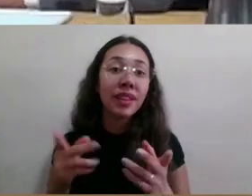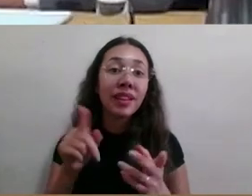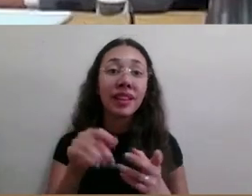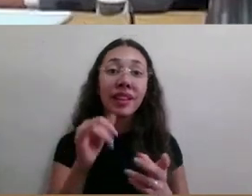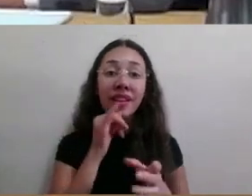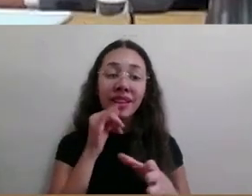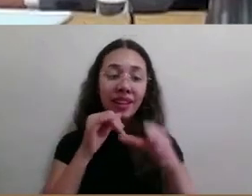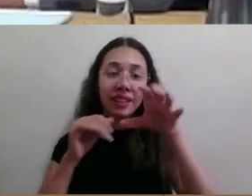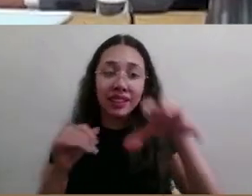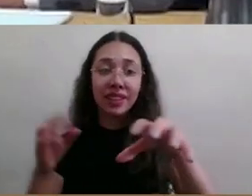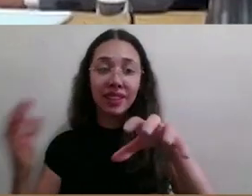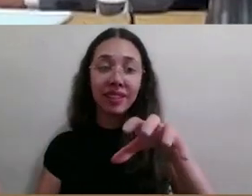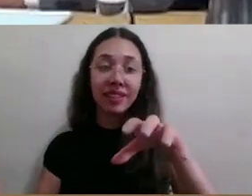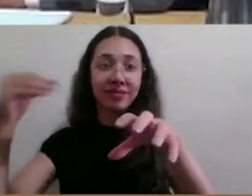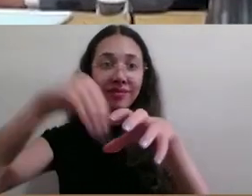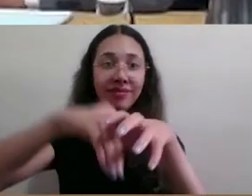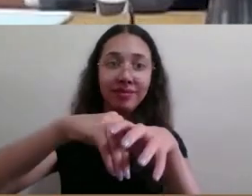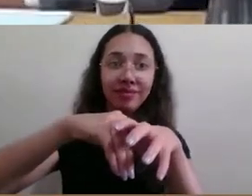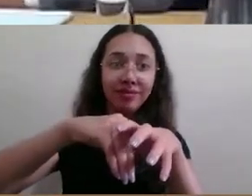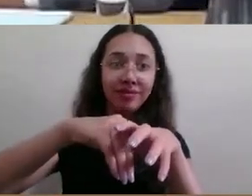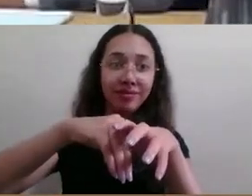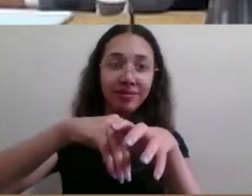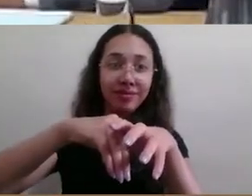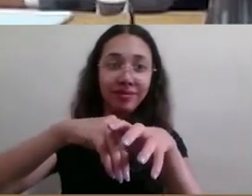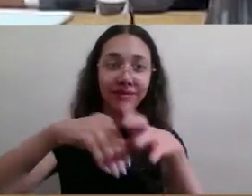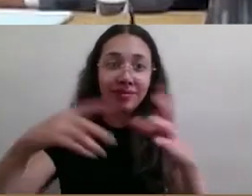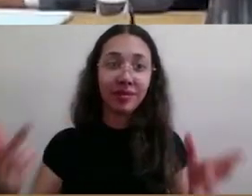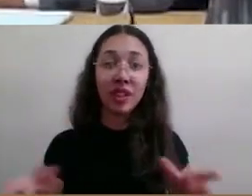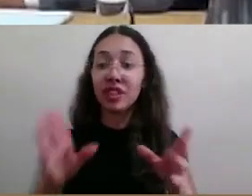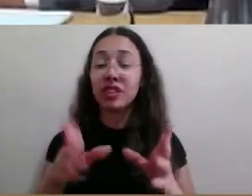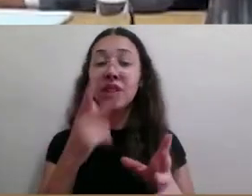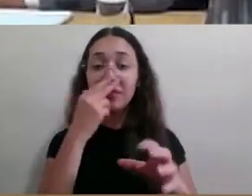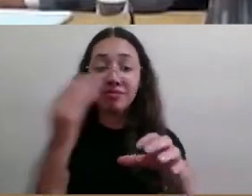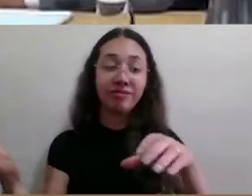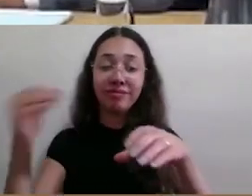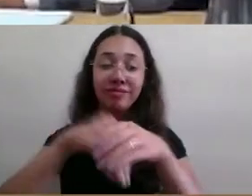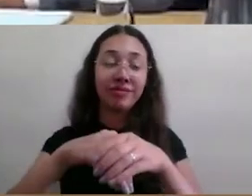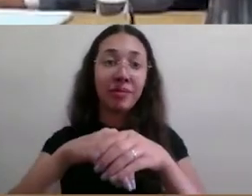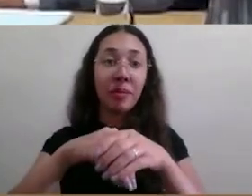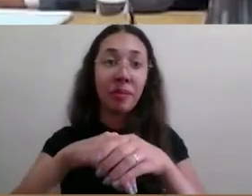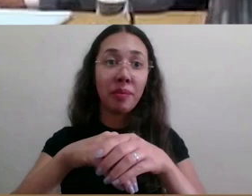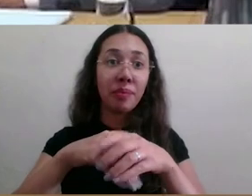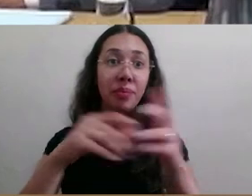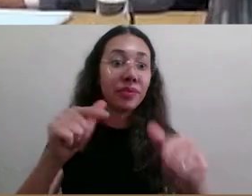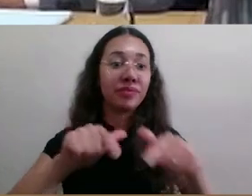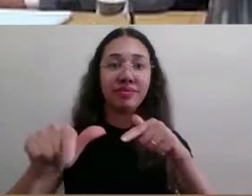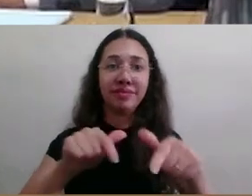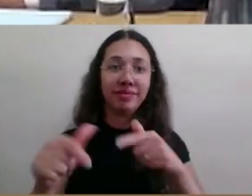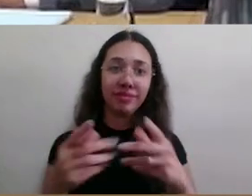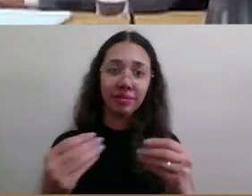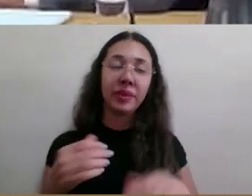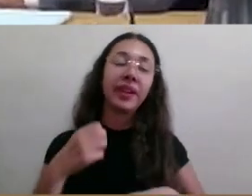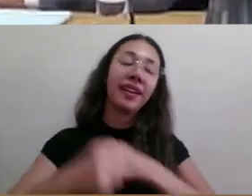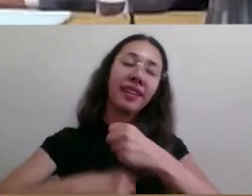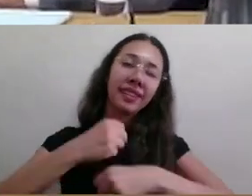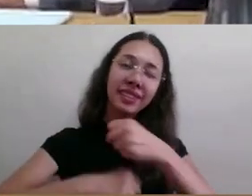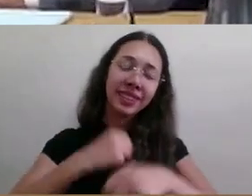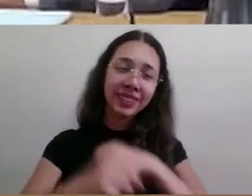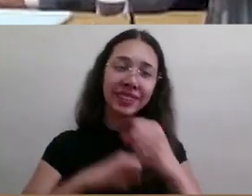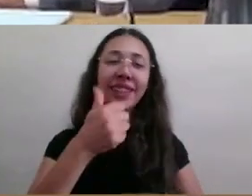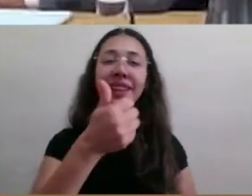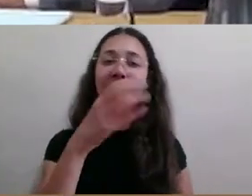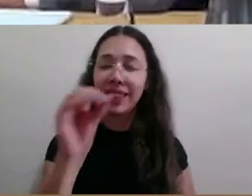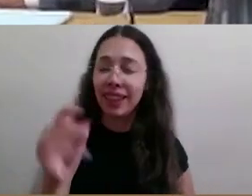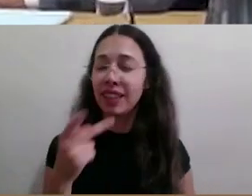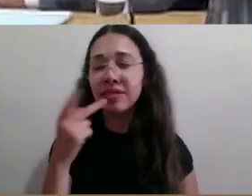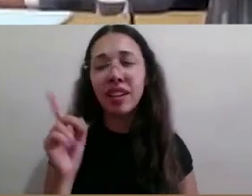do pacote da vara, que já tinha tudo e ia ter um pouco mais. Já estava quebrado e ia ficar um pouco mais. Só que tinham passado 10 anos e a gente resistia. Não, aqui